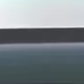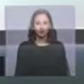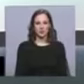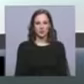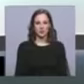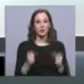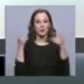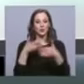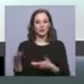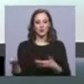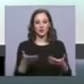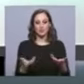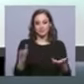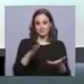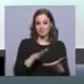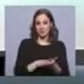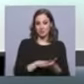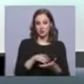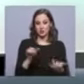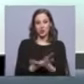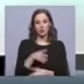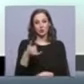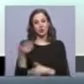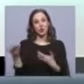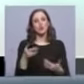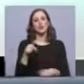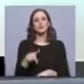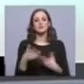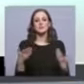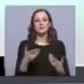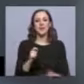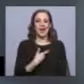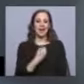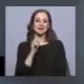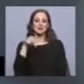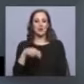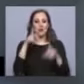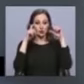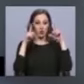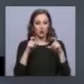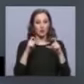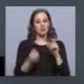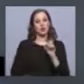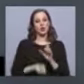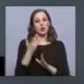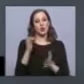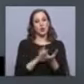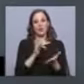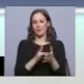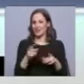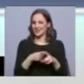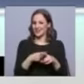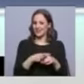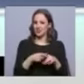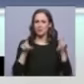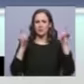boa noite bem-vindos aqui página neste regional 2 mil computadores às vezes ela se torna o autor de um livro interessante